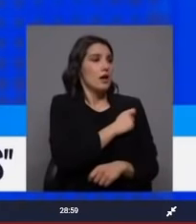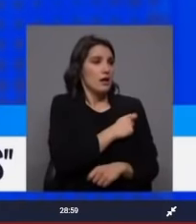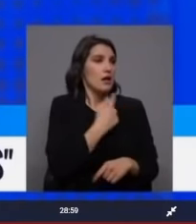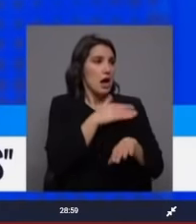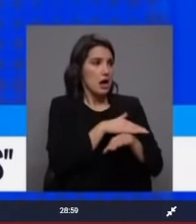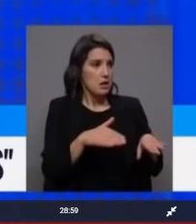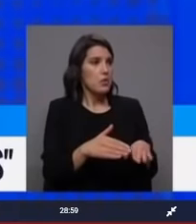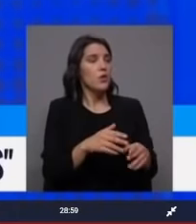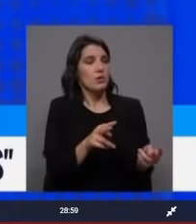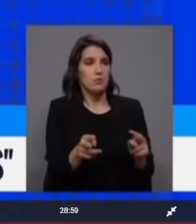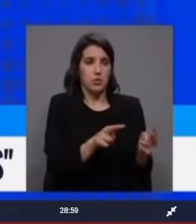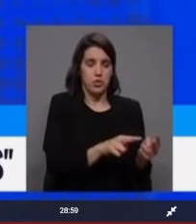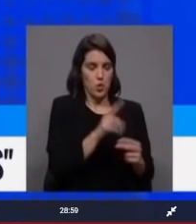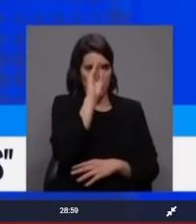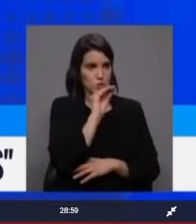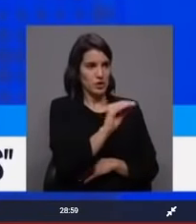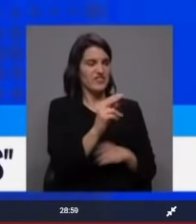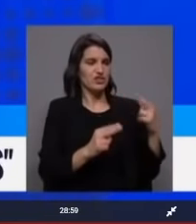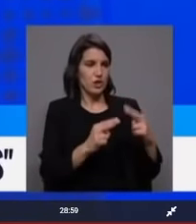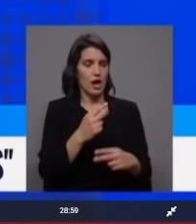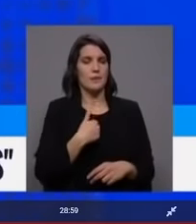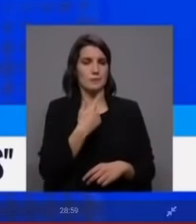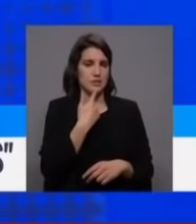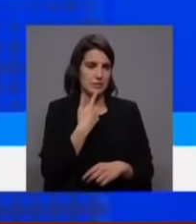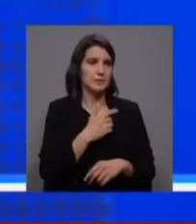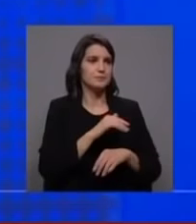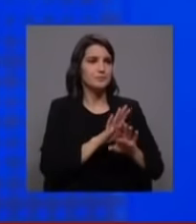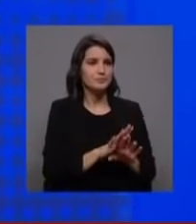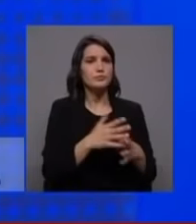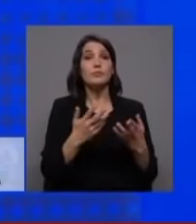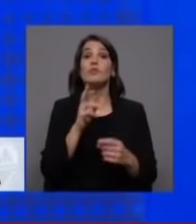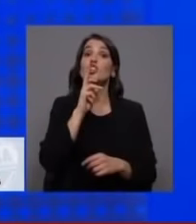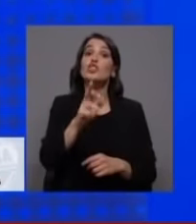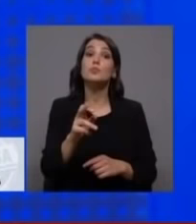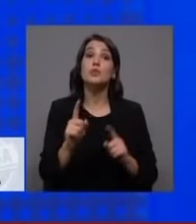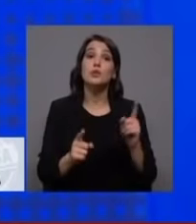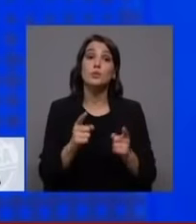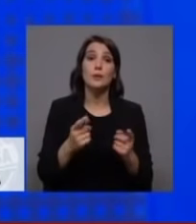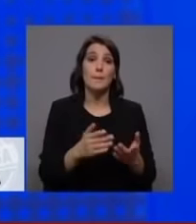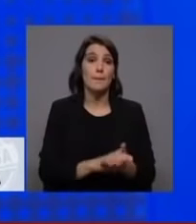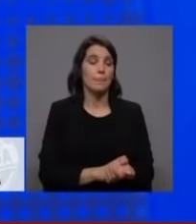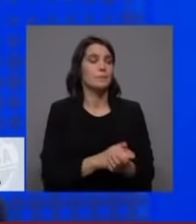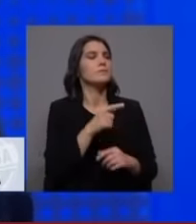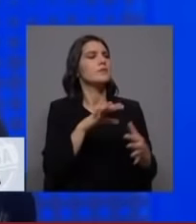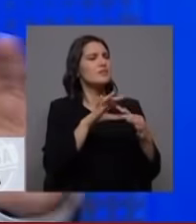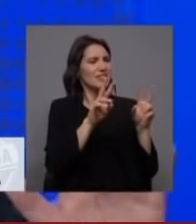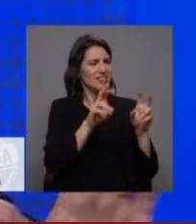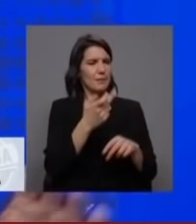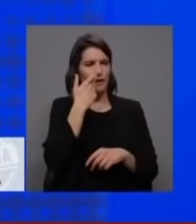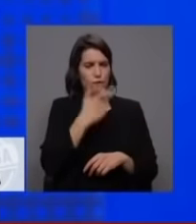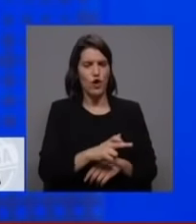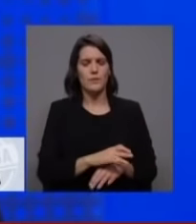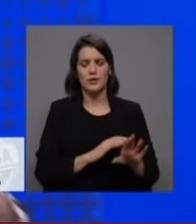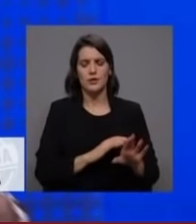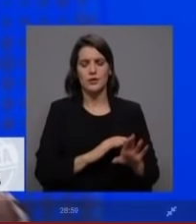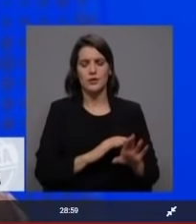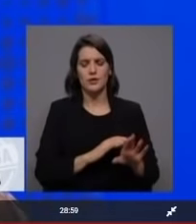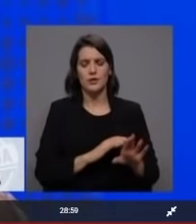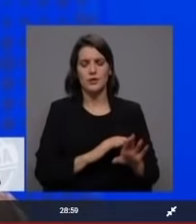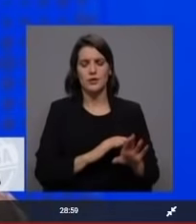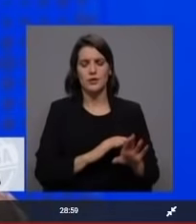ir para Londres estão é mas olha aquele meu marido falou vagamente disse olha vamos